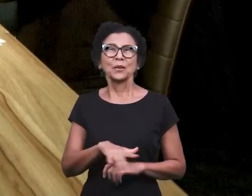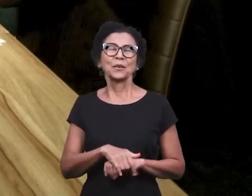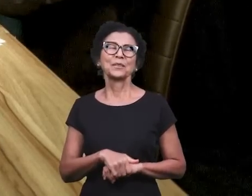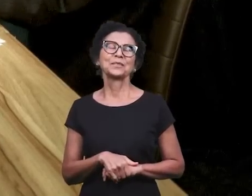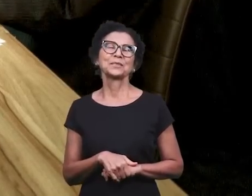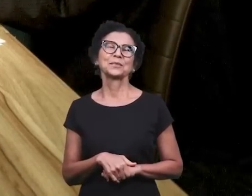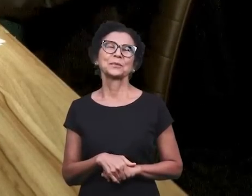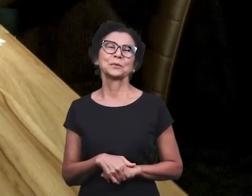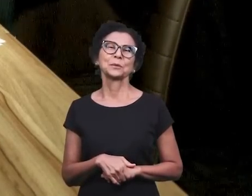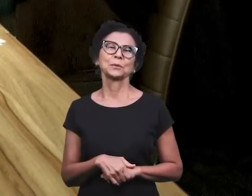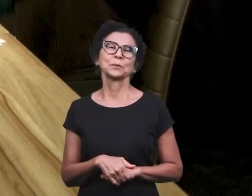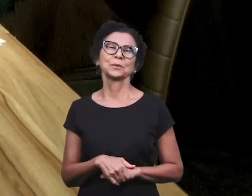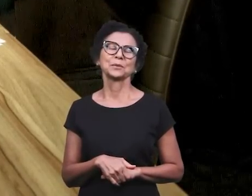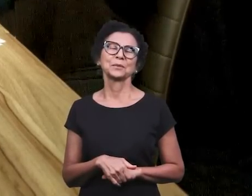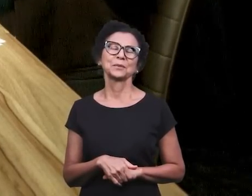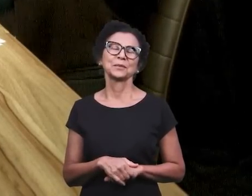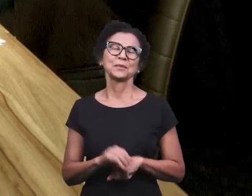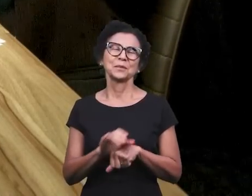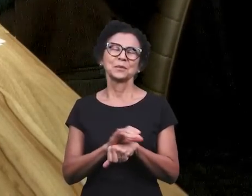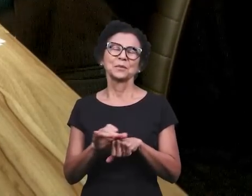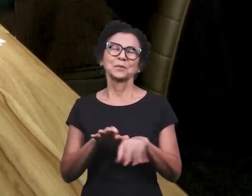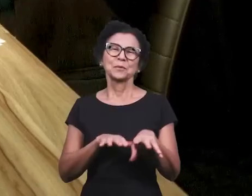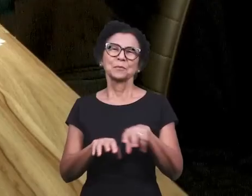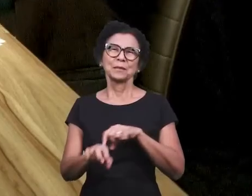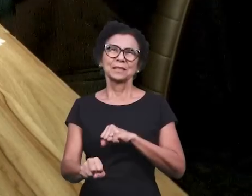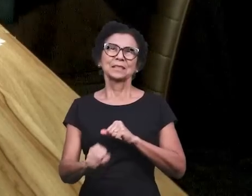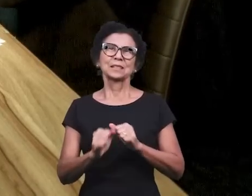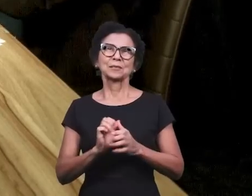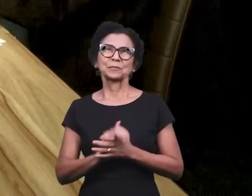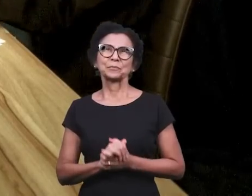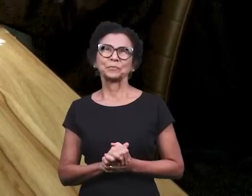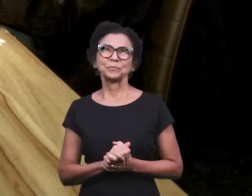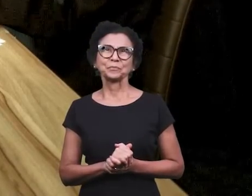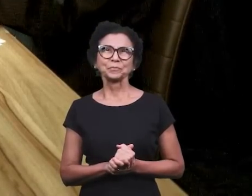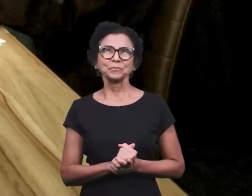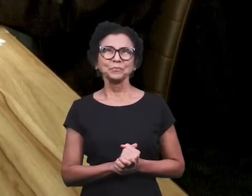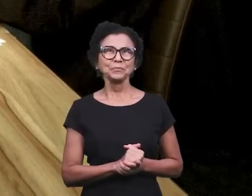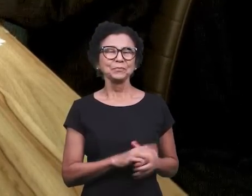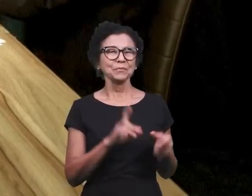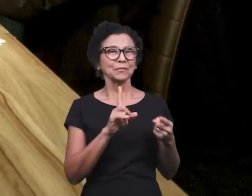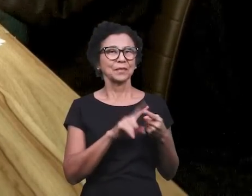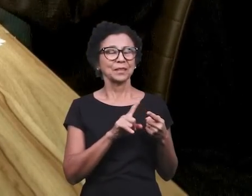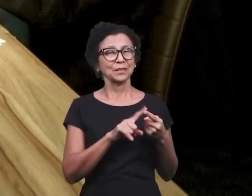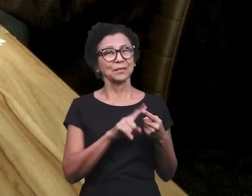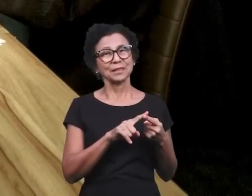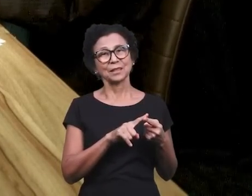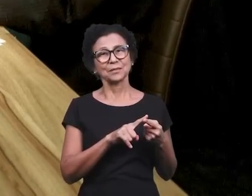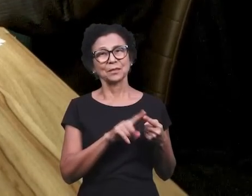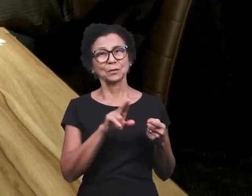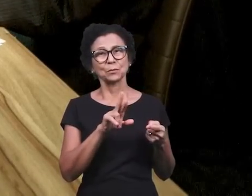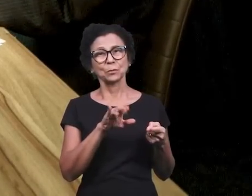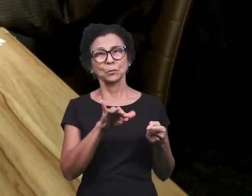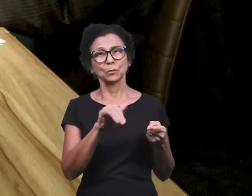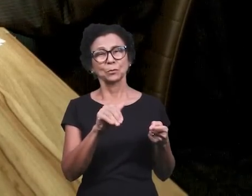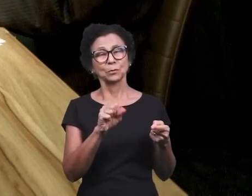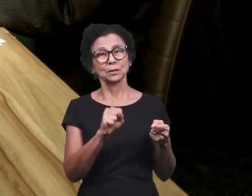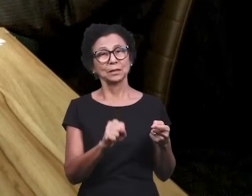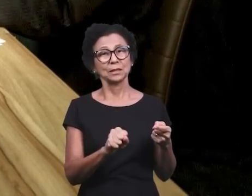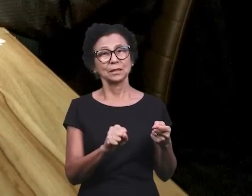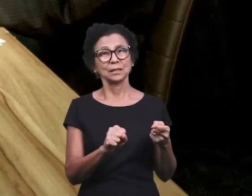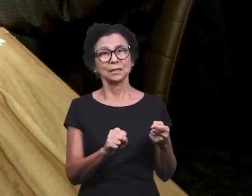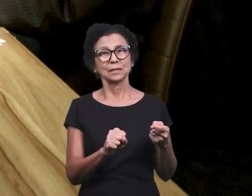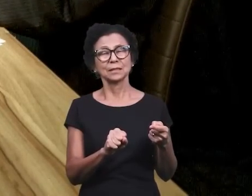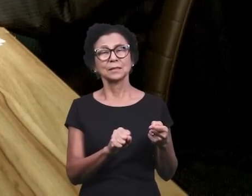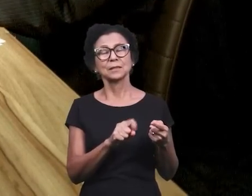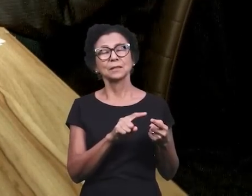lá dentro. Tínhamos espias lá na Terra Prometida. Urias veio hoje. Não, Urias não veio hoje. Então eles ficavam me informando. E